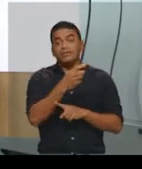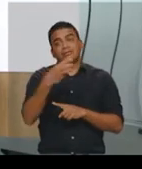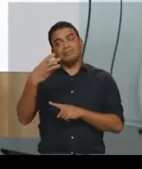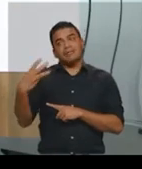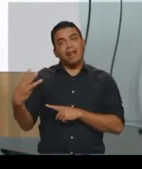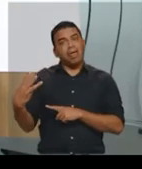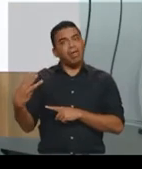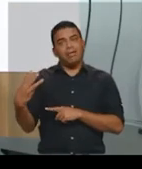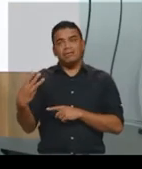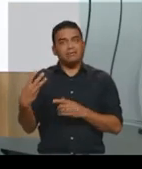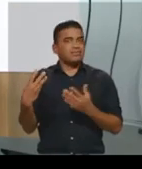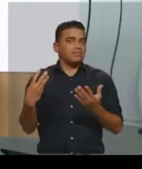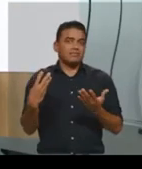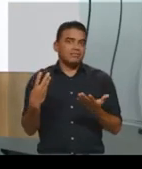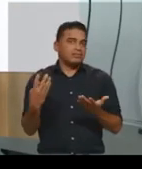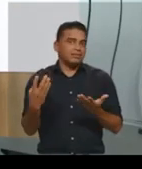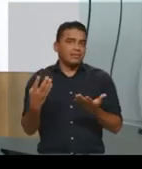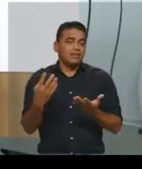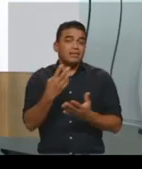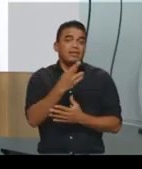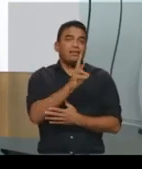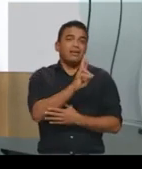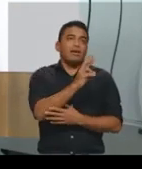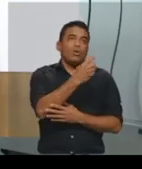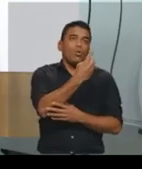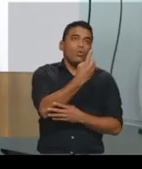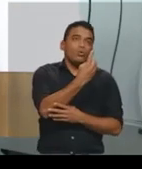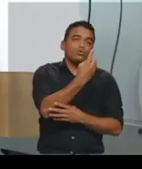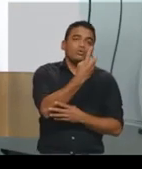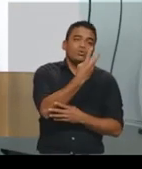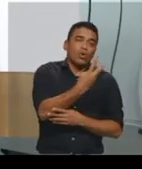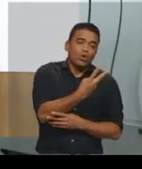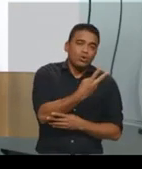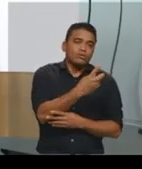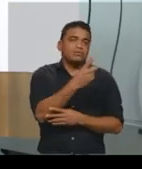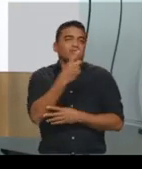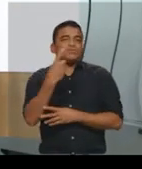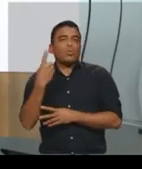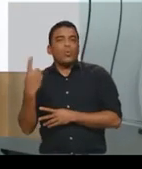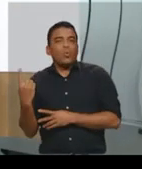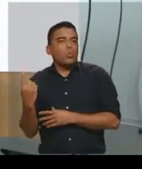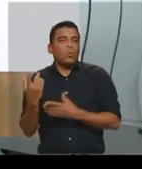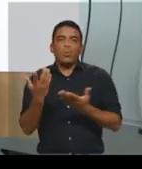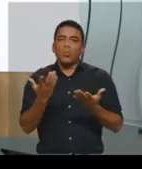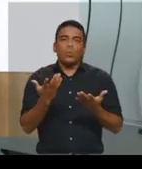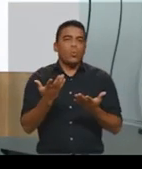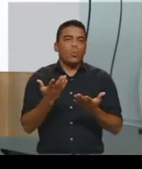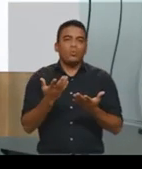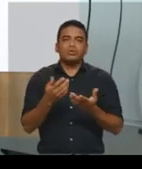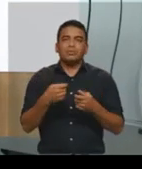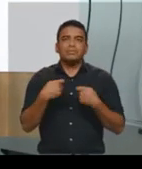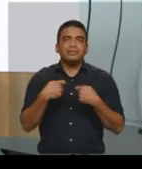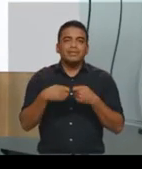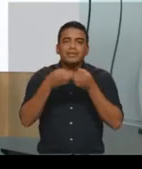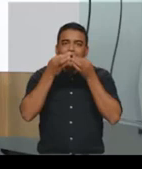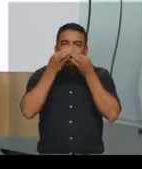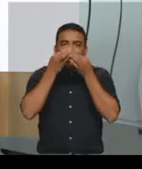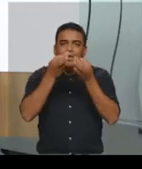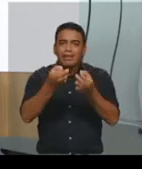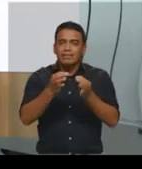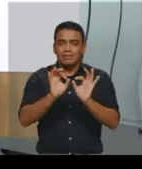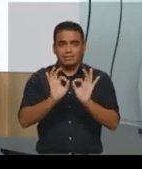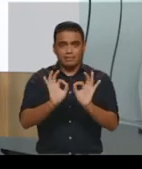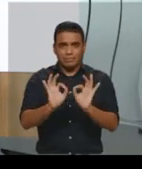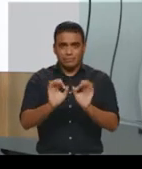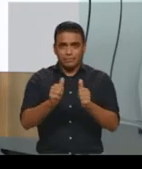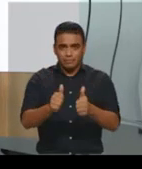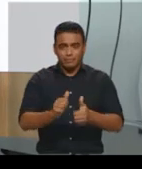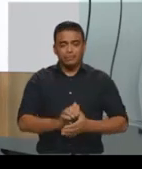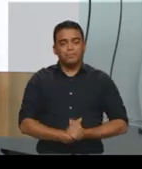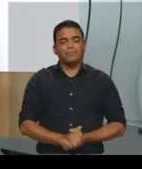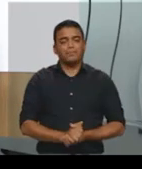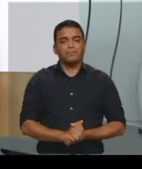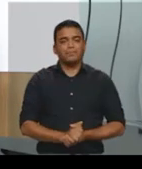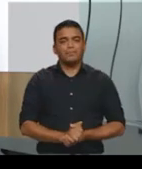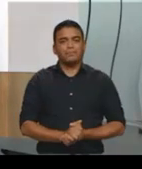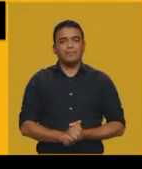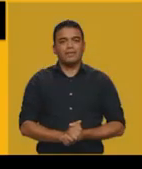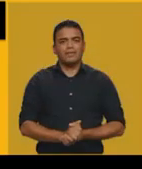ter 3 reagentes e no final ter 1 produto. Ok? Então, precisam ficar atentos a isso. Tá? Então, aqui, como seria